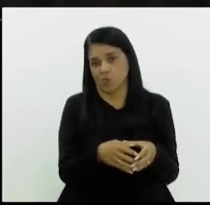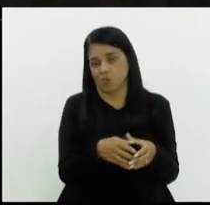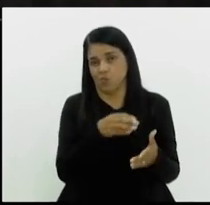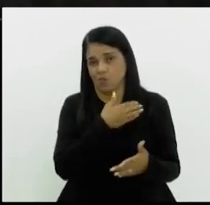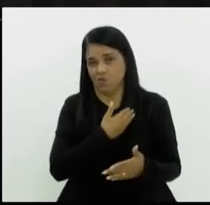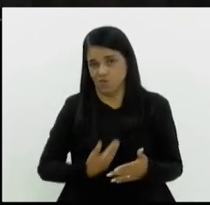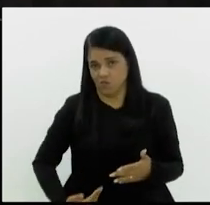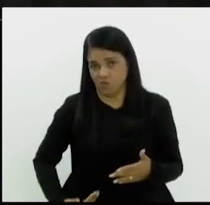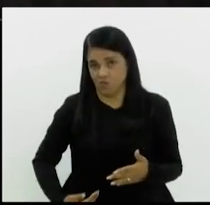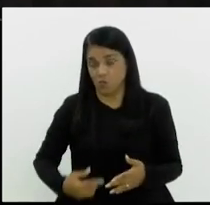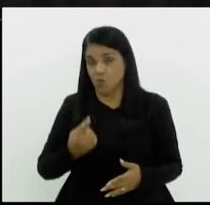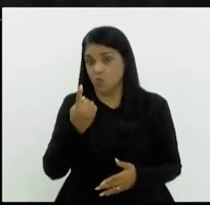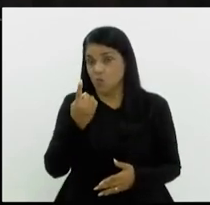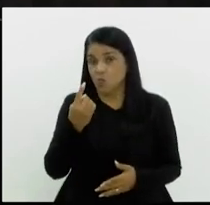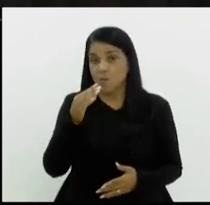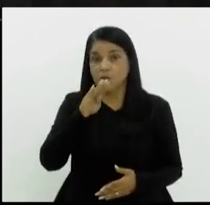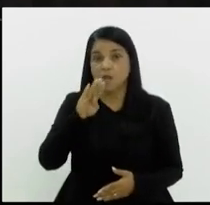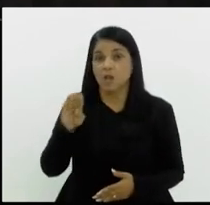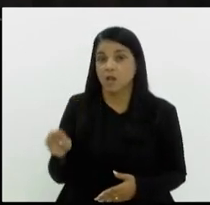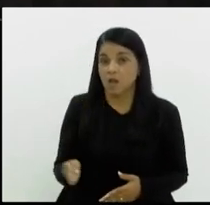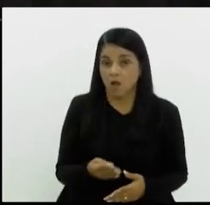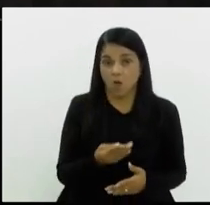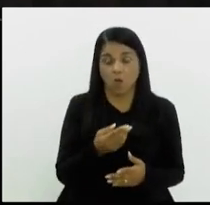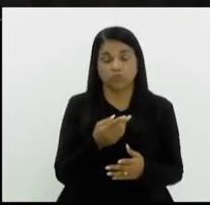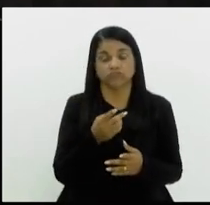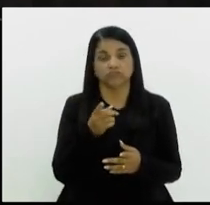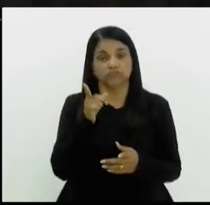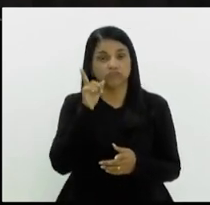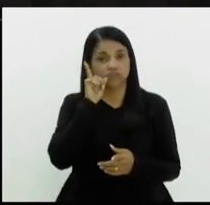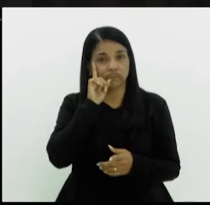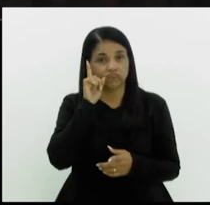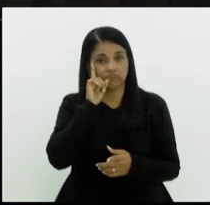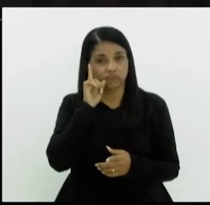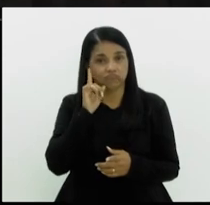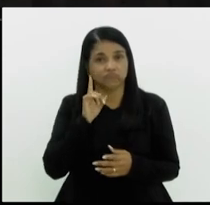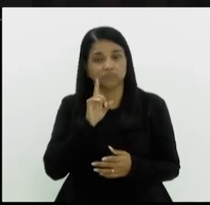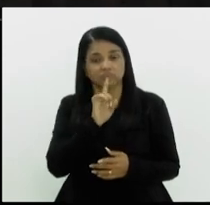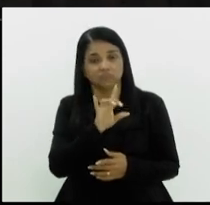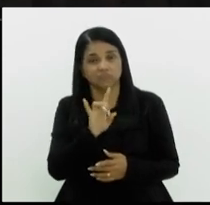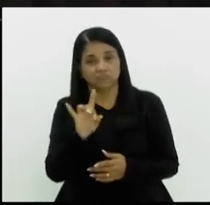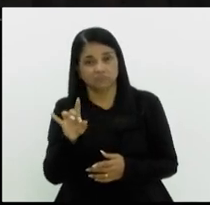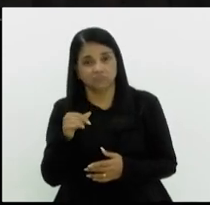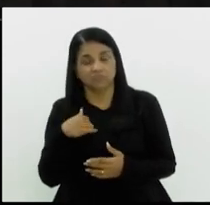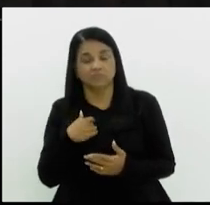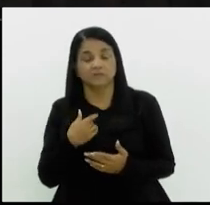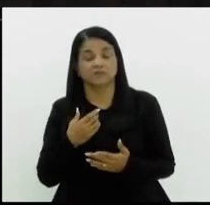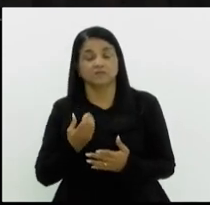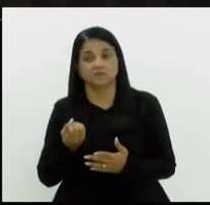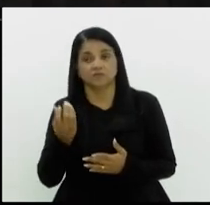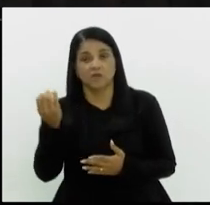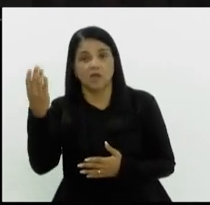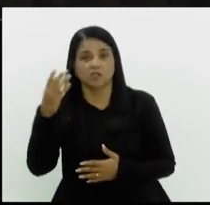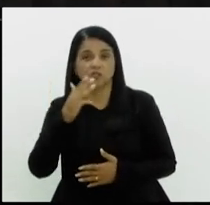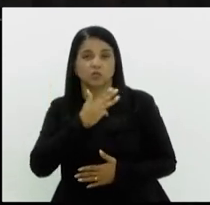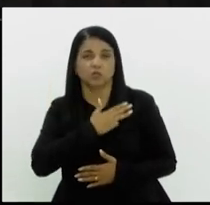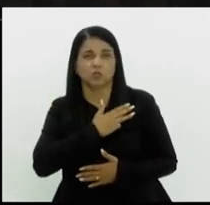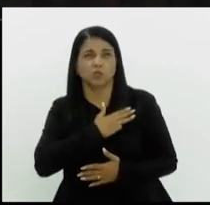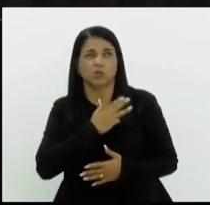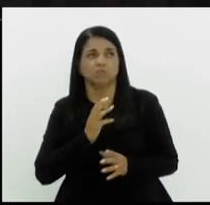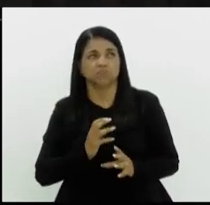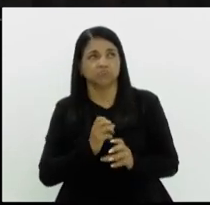R$1 milhão por dia foram gastos nas viagens do Lula. O último número estava